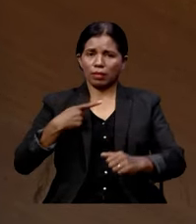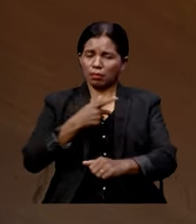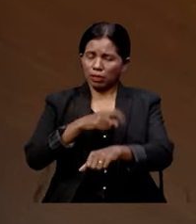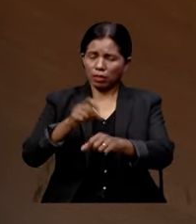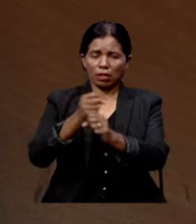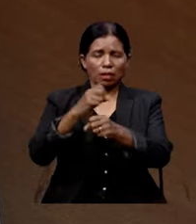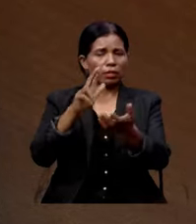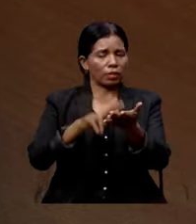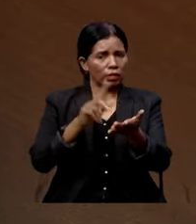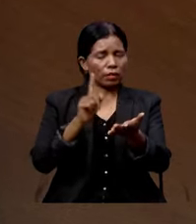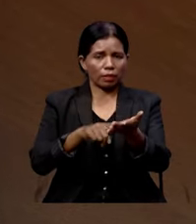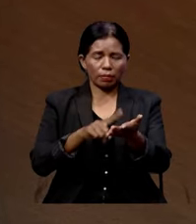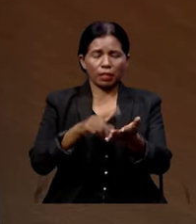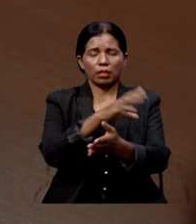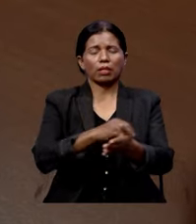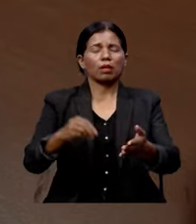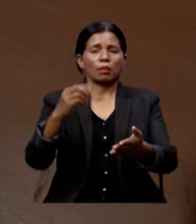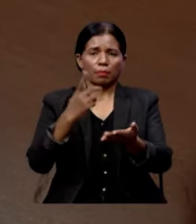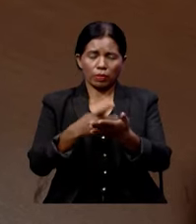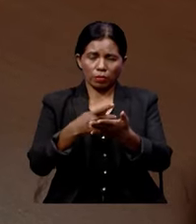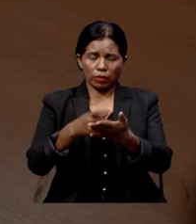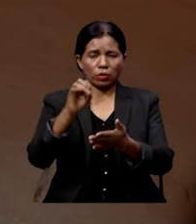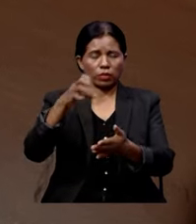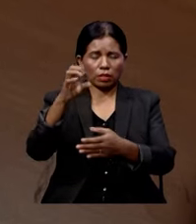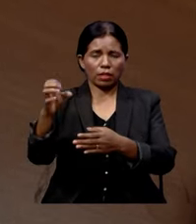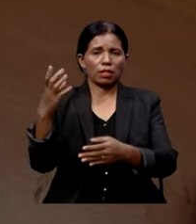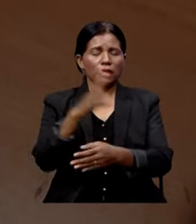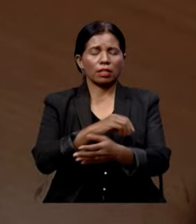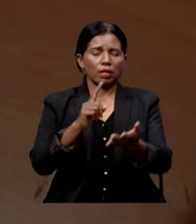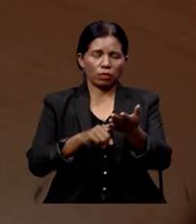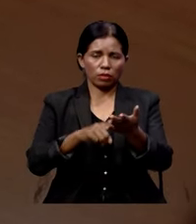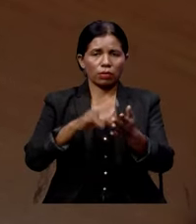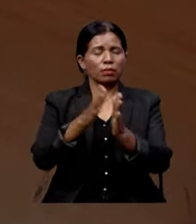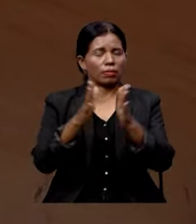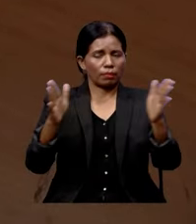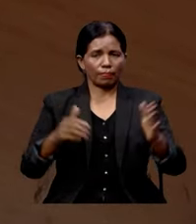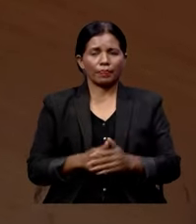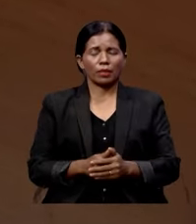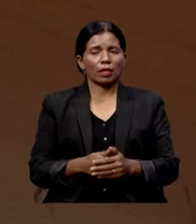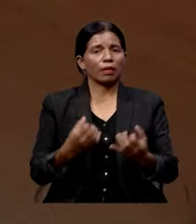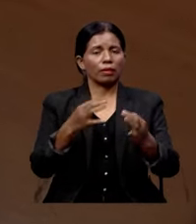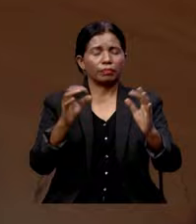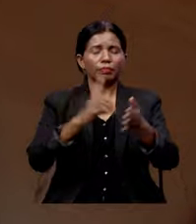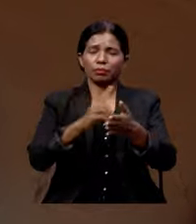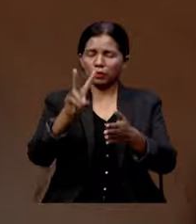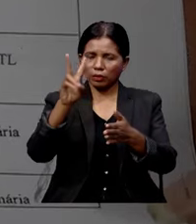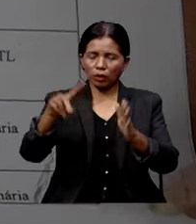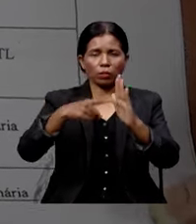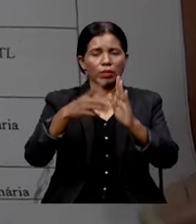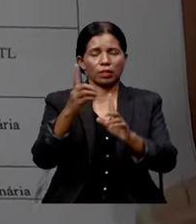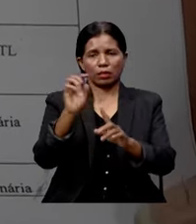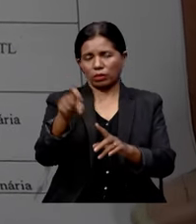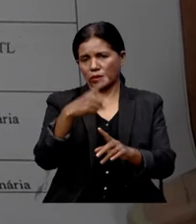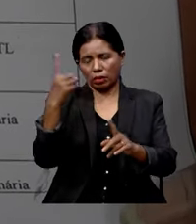halo debate no votação da proposta OGE, né? E a plenária e a discussão general dali. Hafuin idane durante semana rua hausi lorong samur